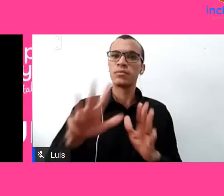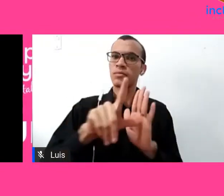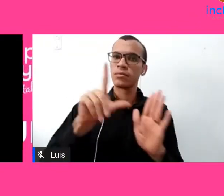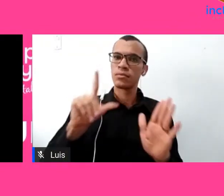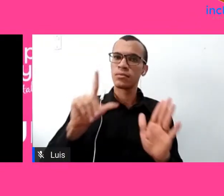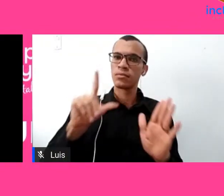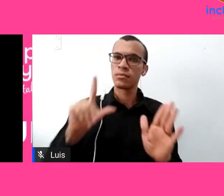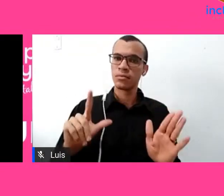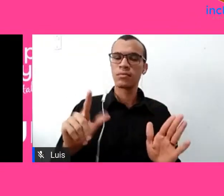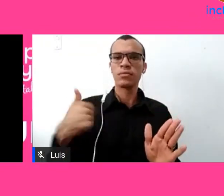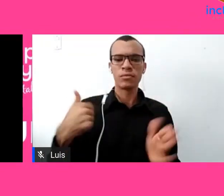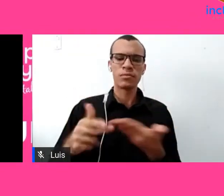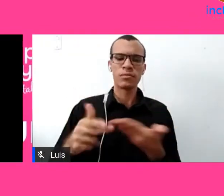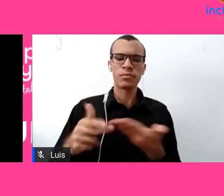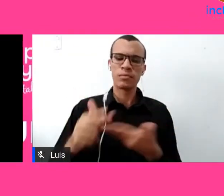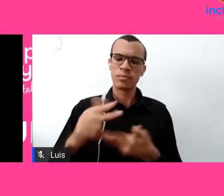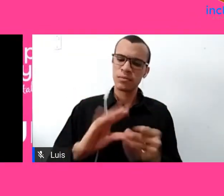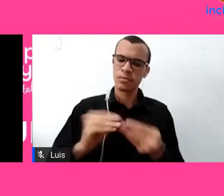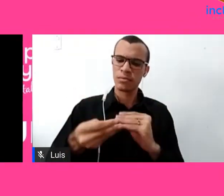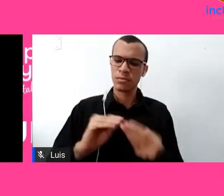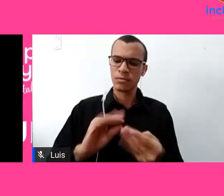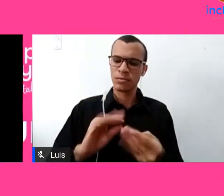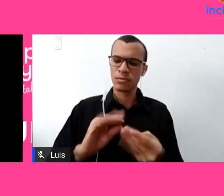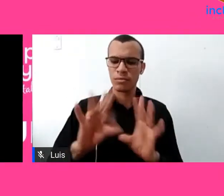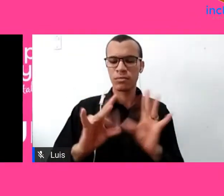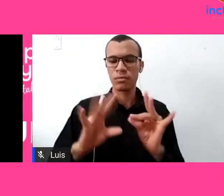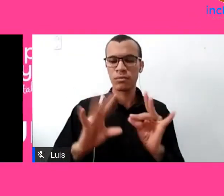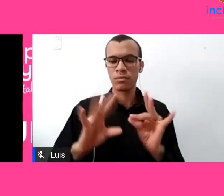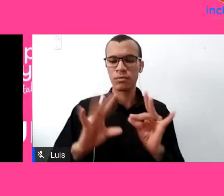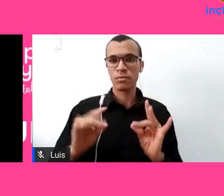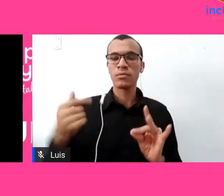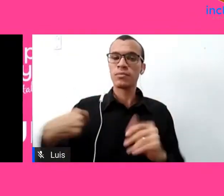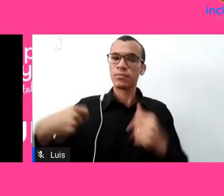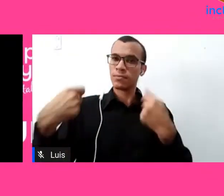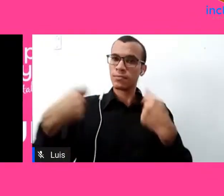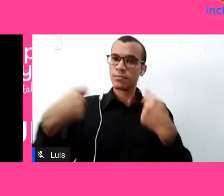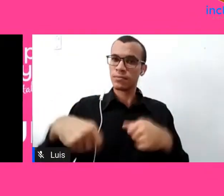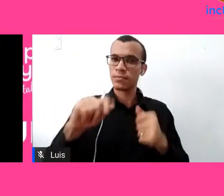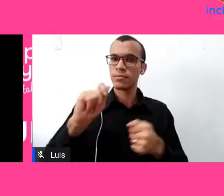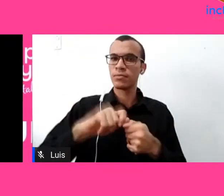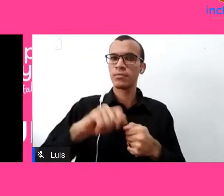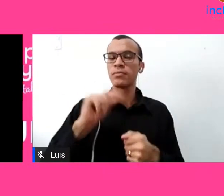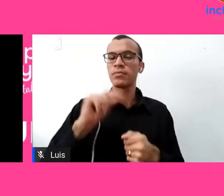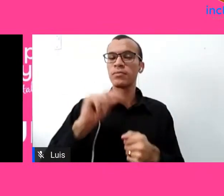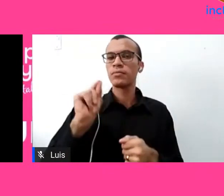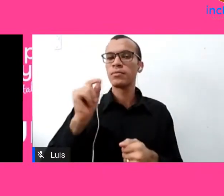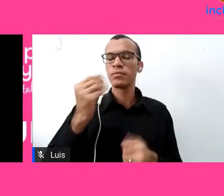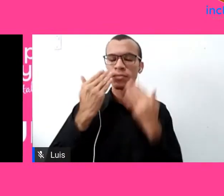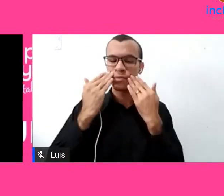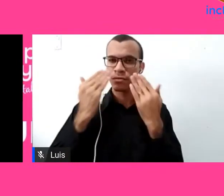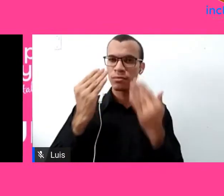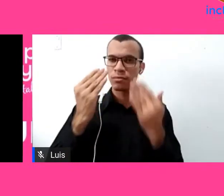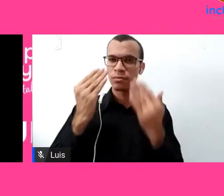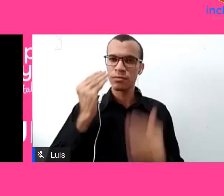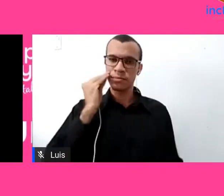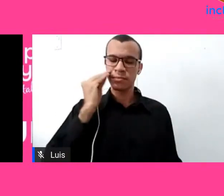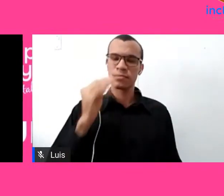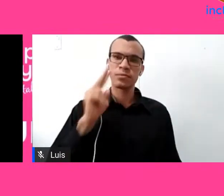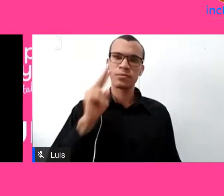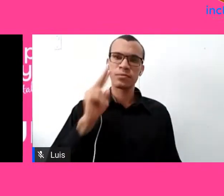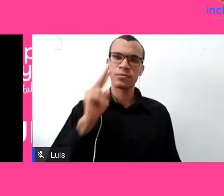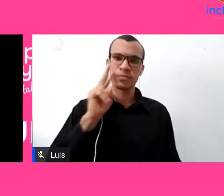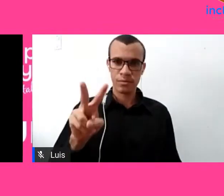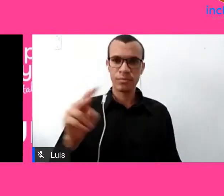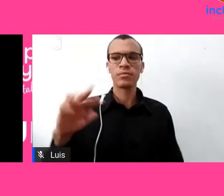recortar, dobrar e colar, eu tenho uma coisa que eu preciso fazer, que eu vou mostrar para vocês aqui, ó. Estão vendo aqui que eu tenho um objeto,